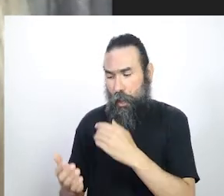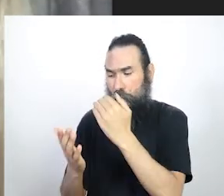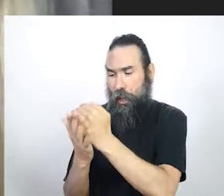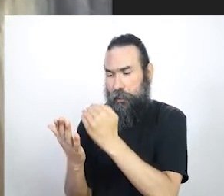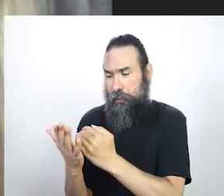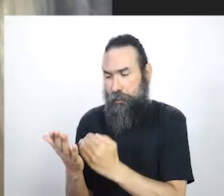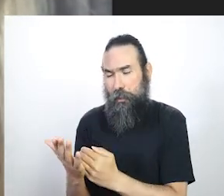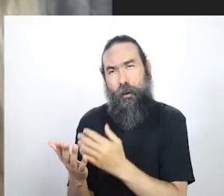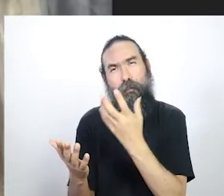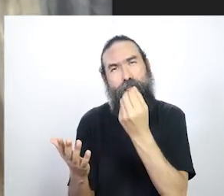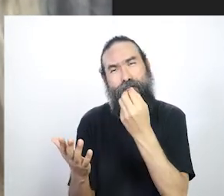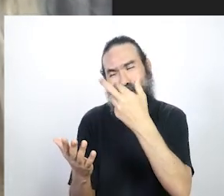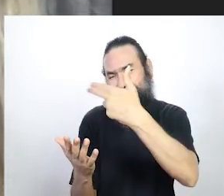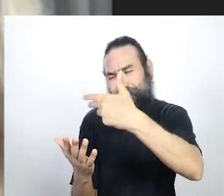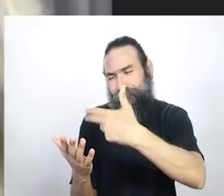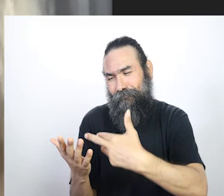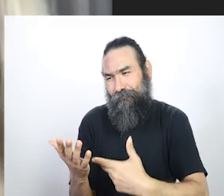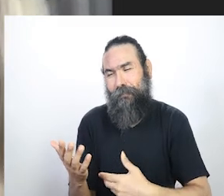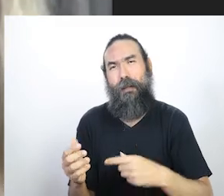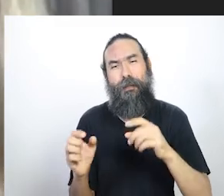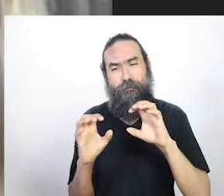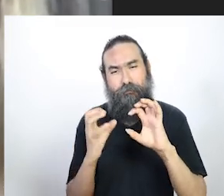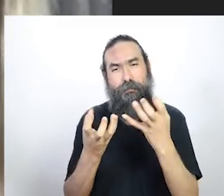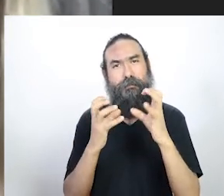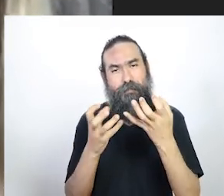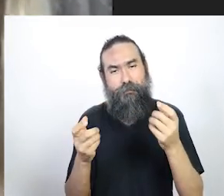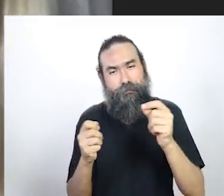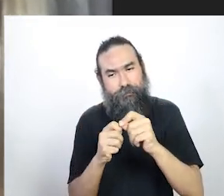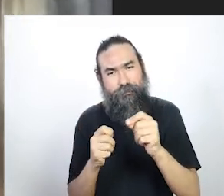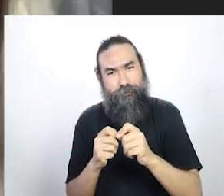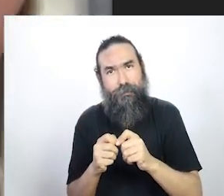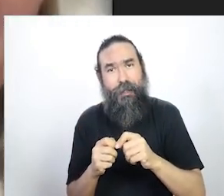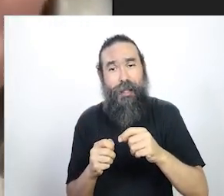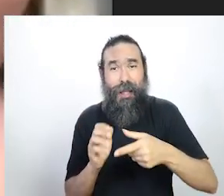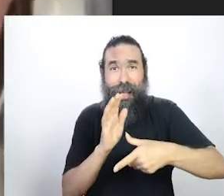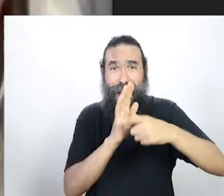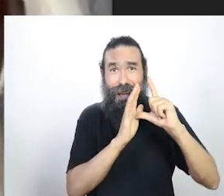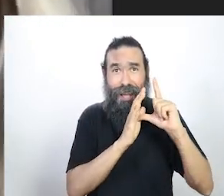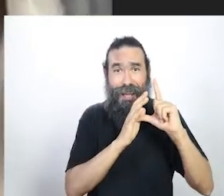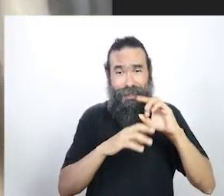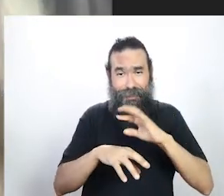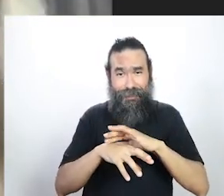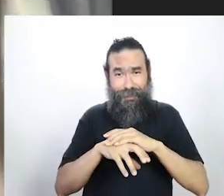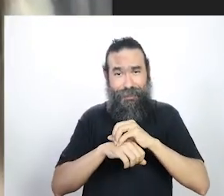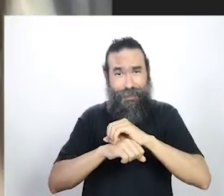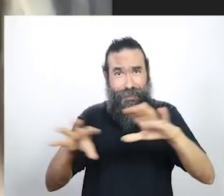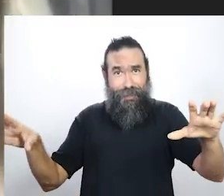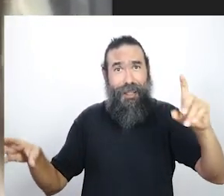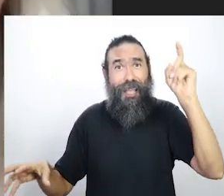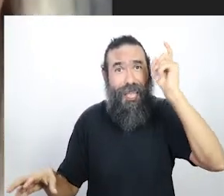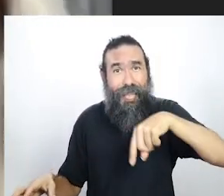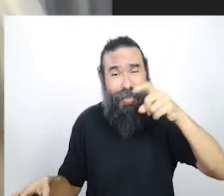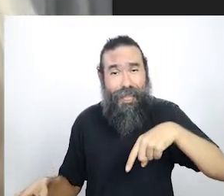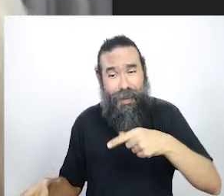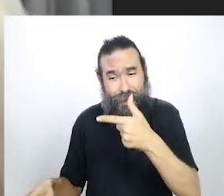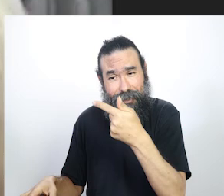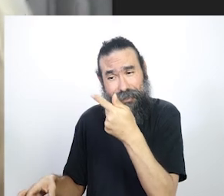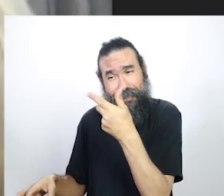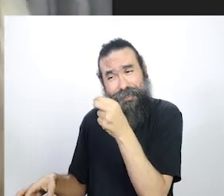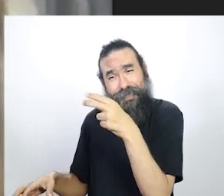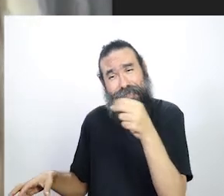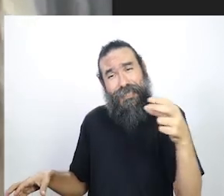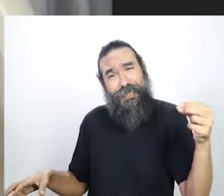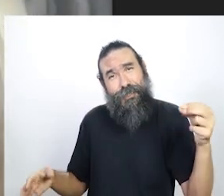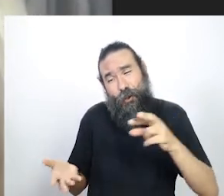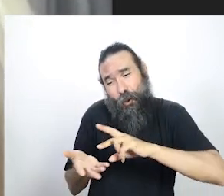agenda de muitos eventos, né, anterior à pandemia. A gente tinha só no Centro Cultural mais